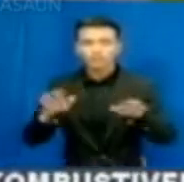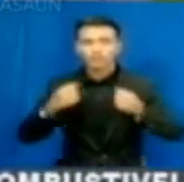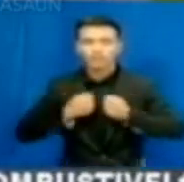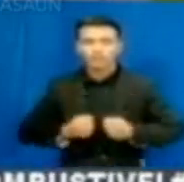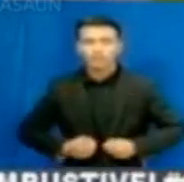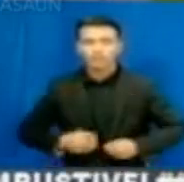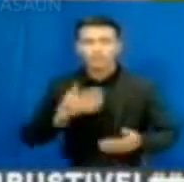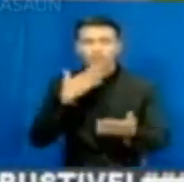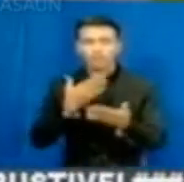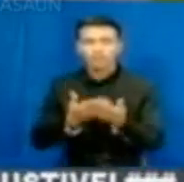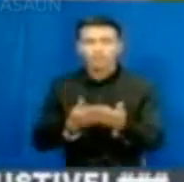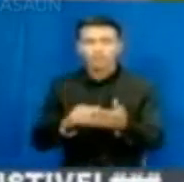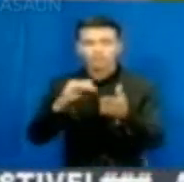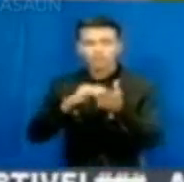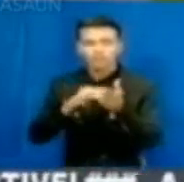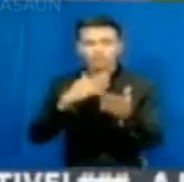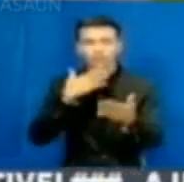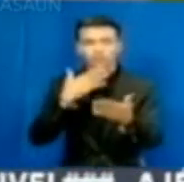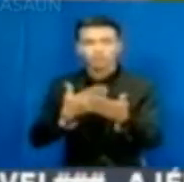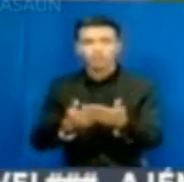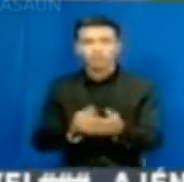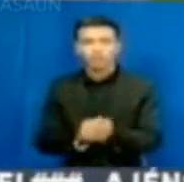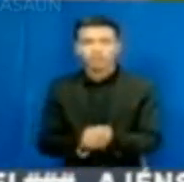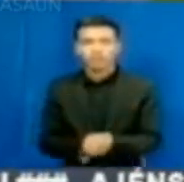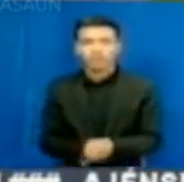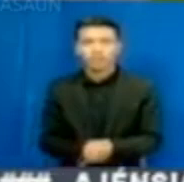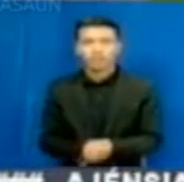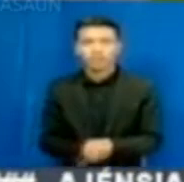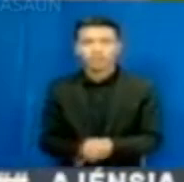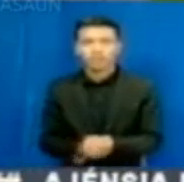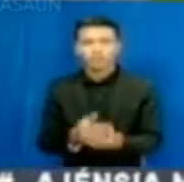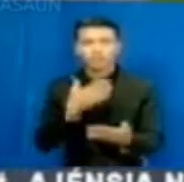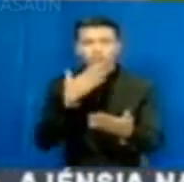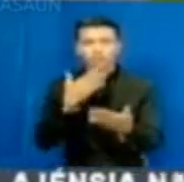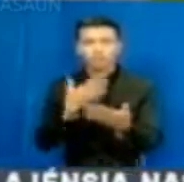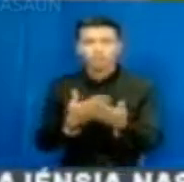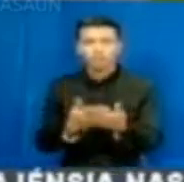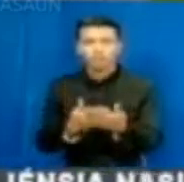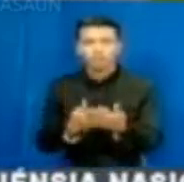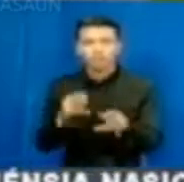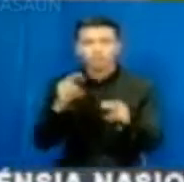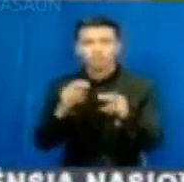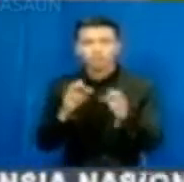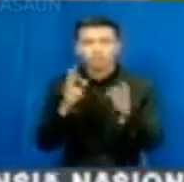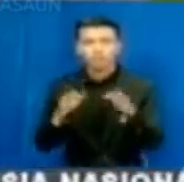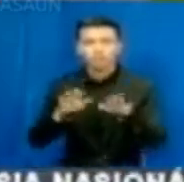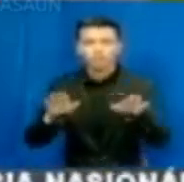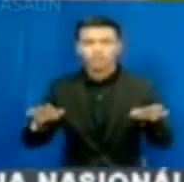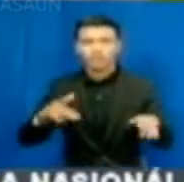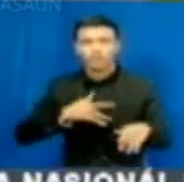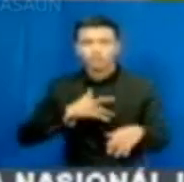temos escura brilhante. E temos uma presença no cristal com a brilhante, então, lavar e cira com a